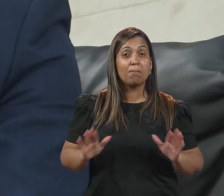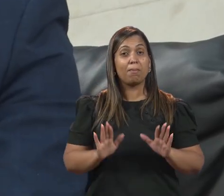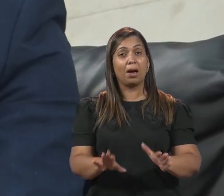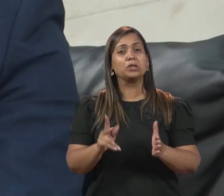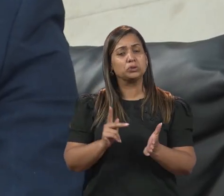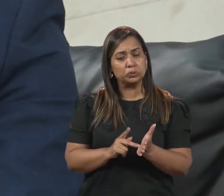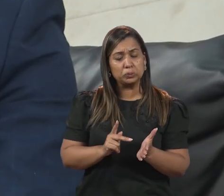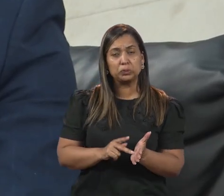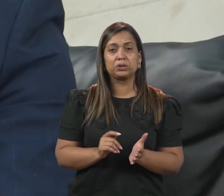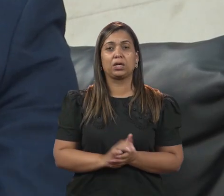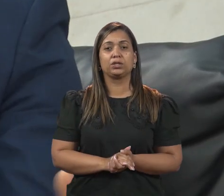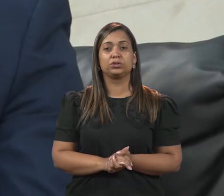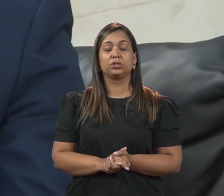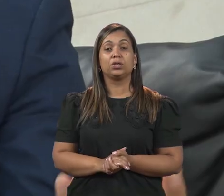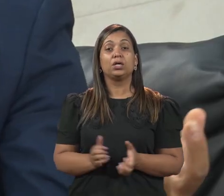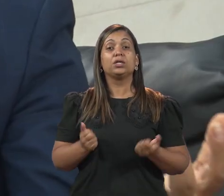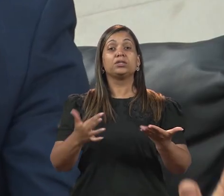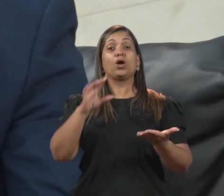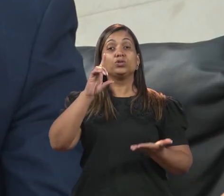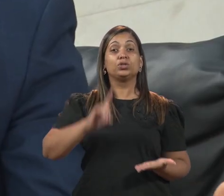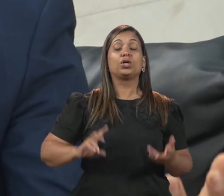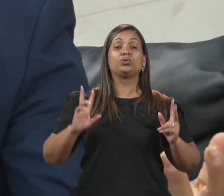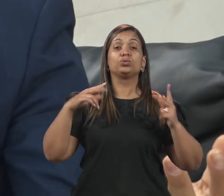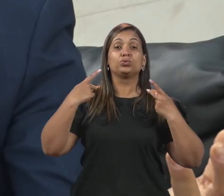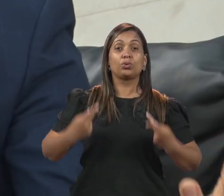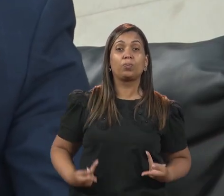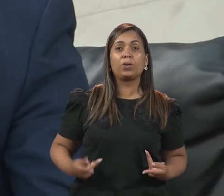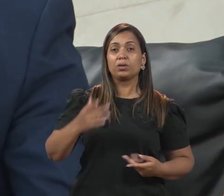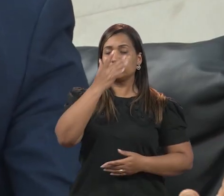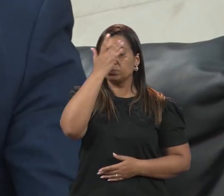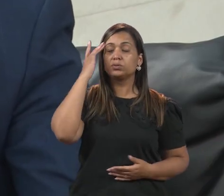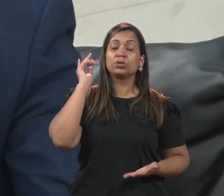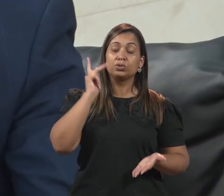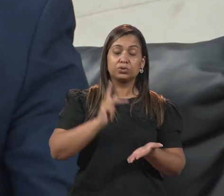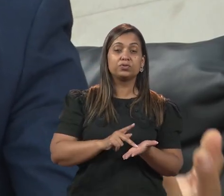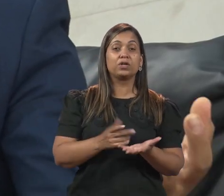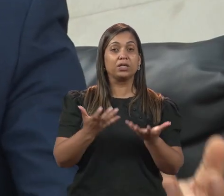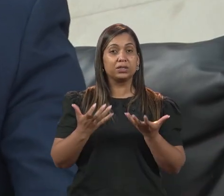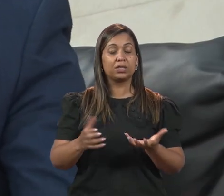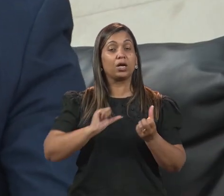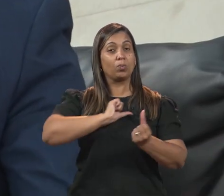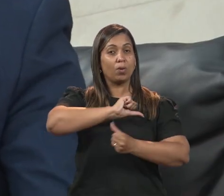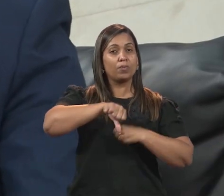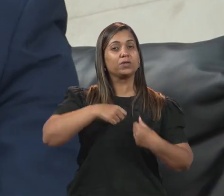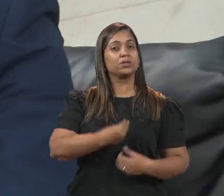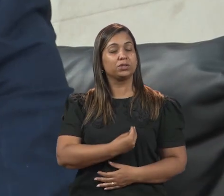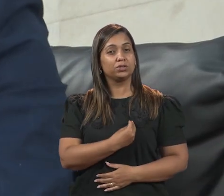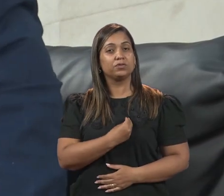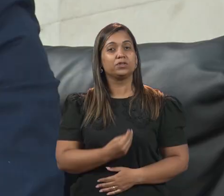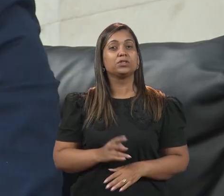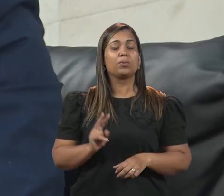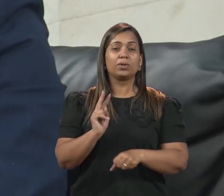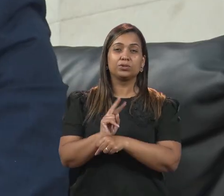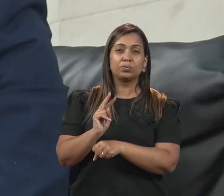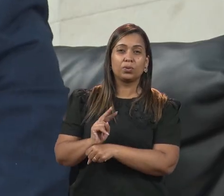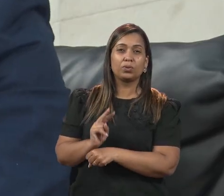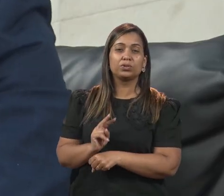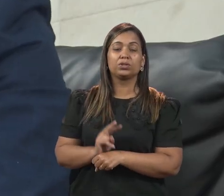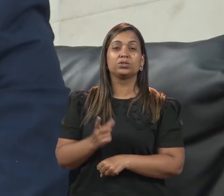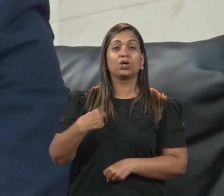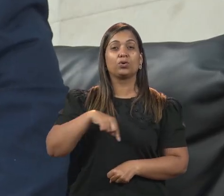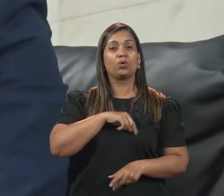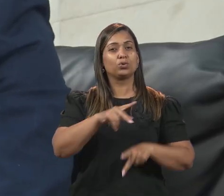nós temos que garantir os direitos humanos àqueles que, de fato, querem uma regeneração, uma mudança de vida, mas proteger a